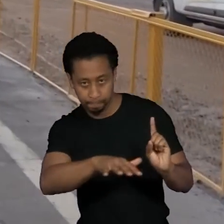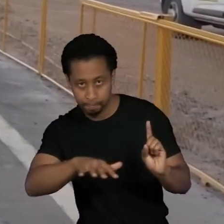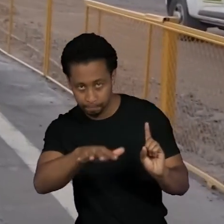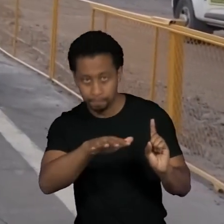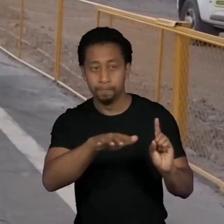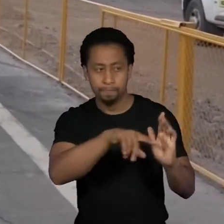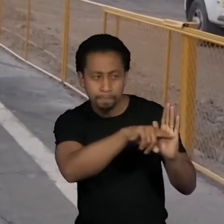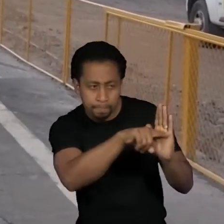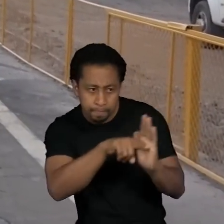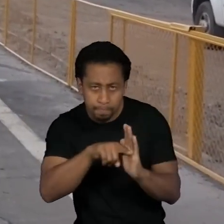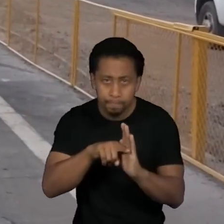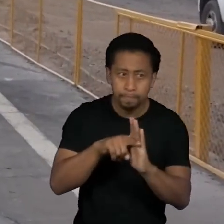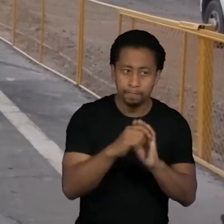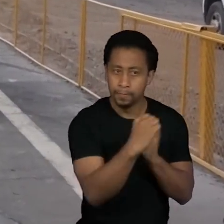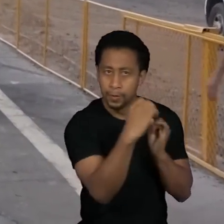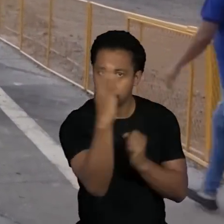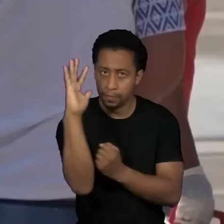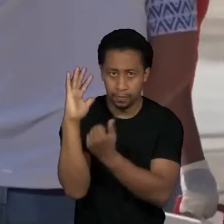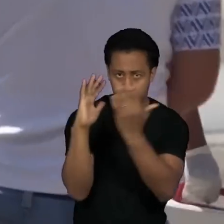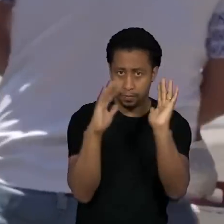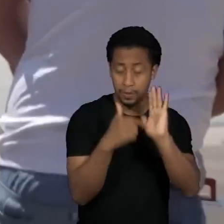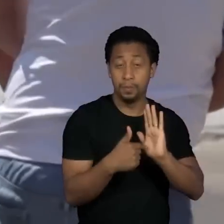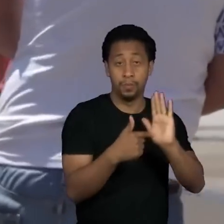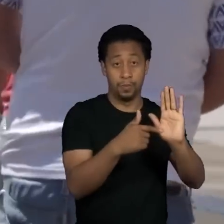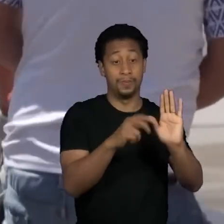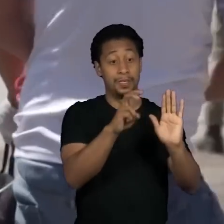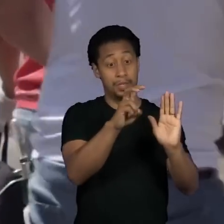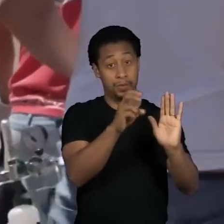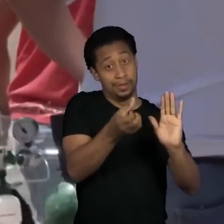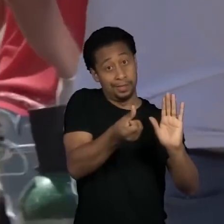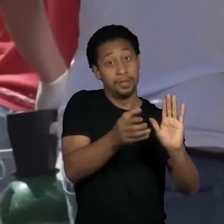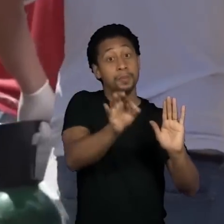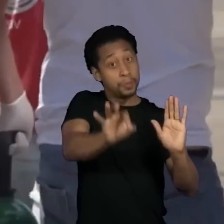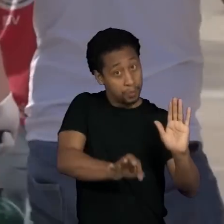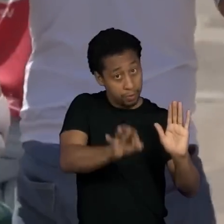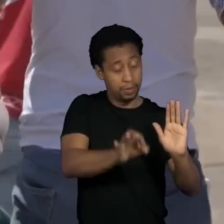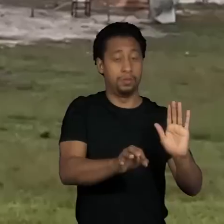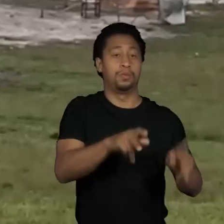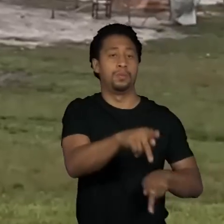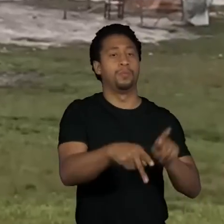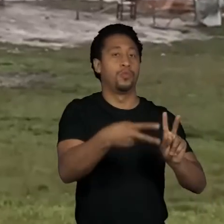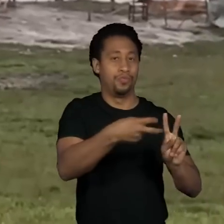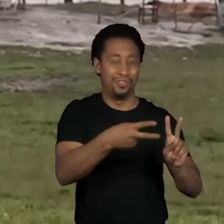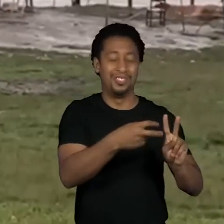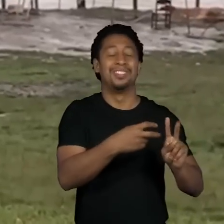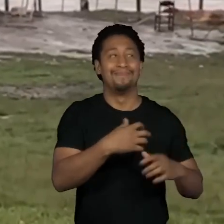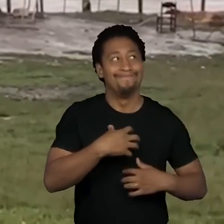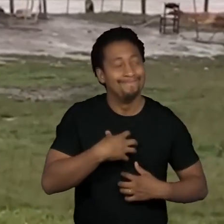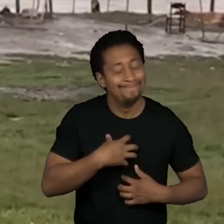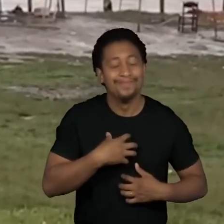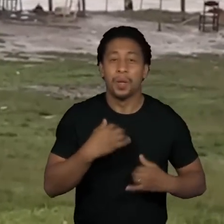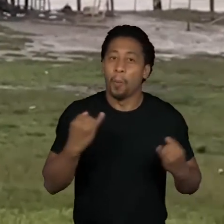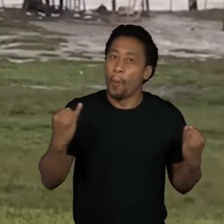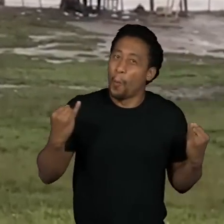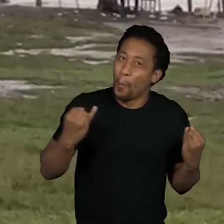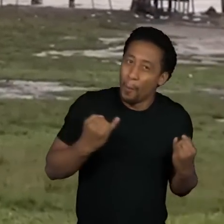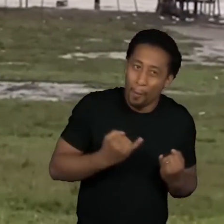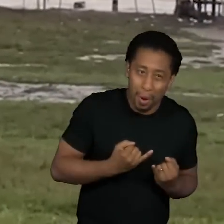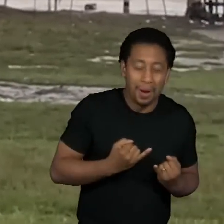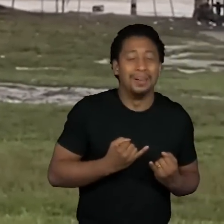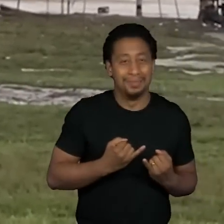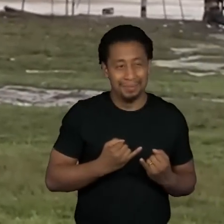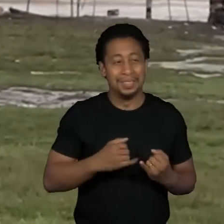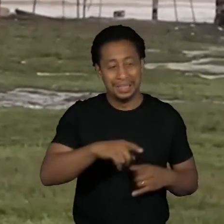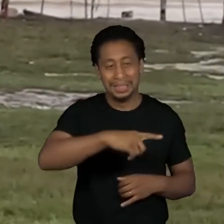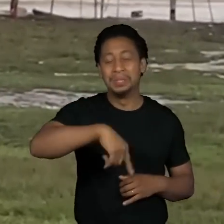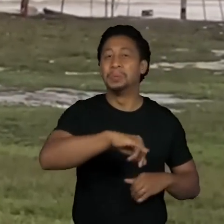que 56% desses indígenas são afetados pela desnutrição e o aumento dos conflitos causados pelo